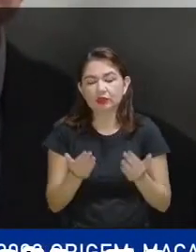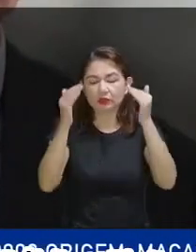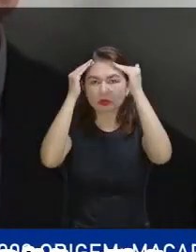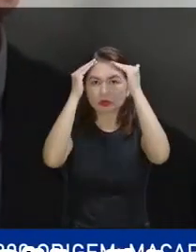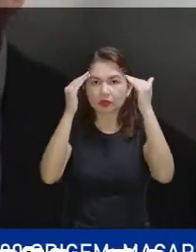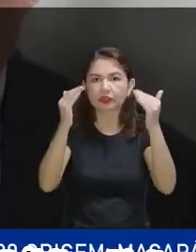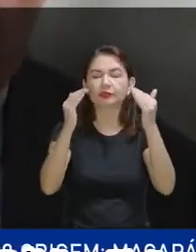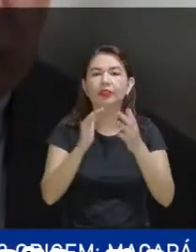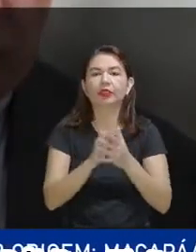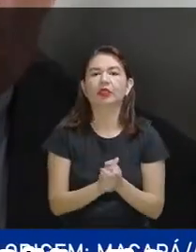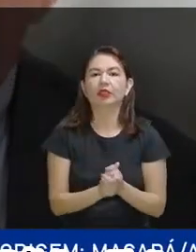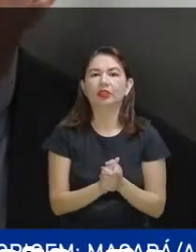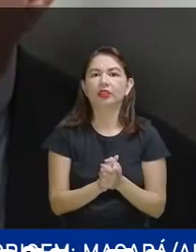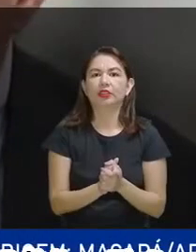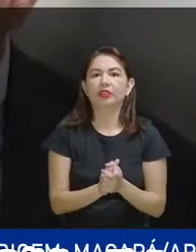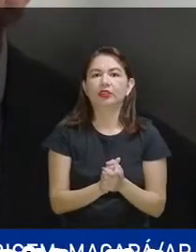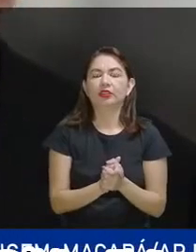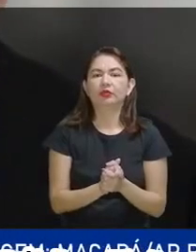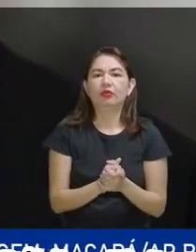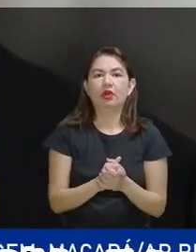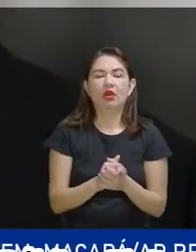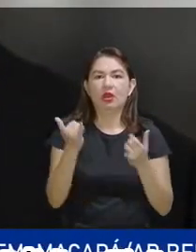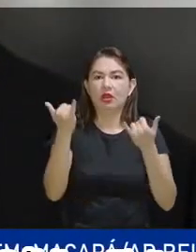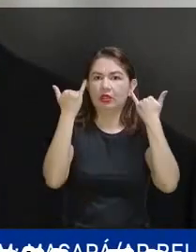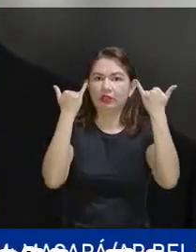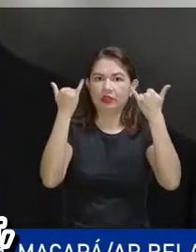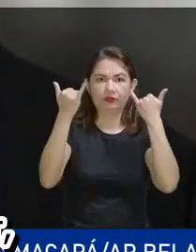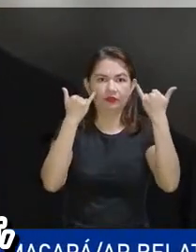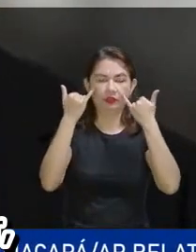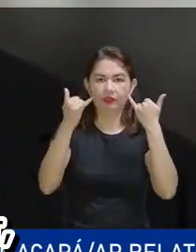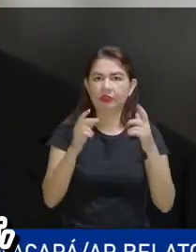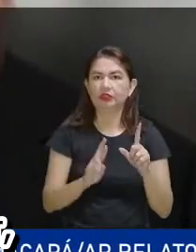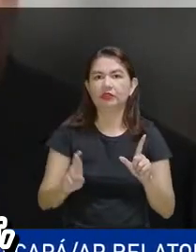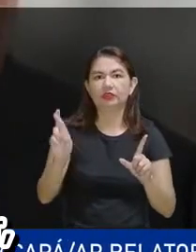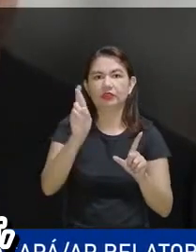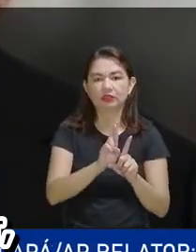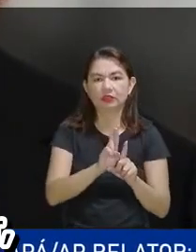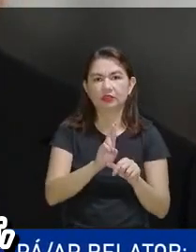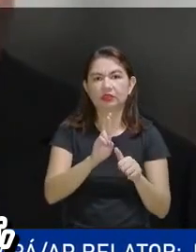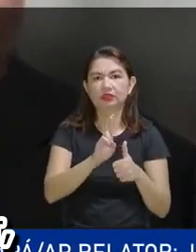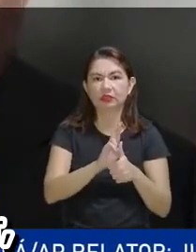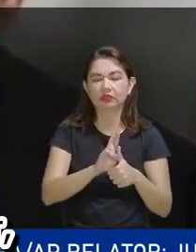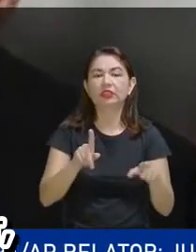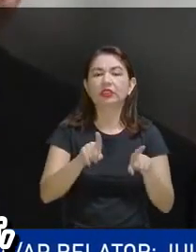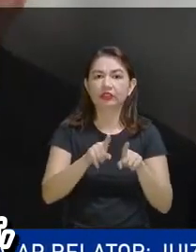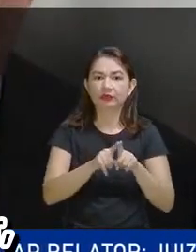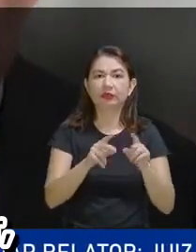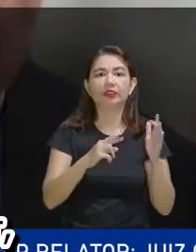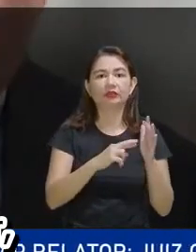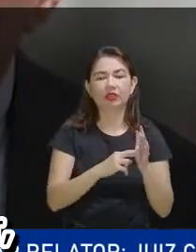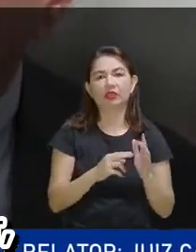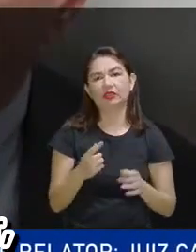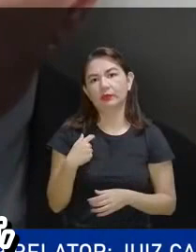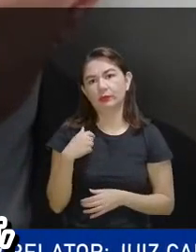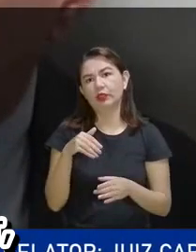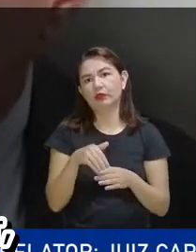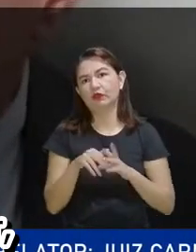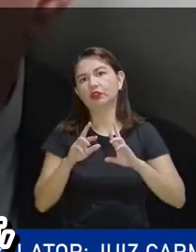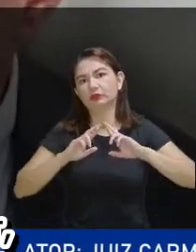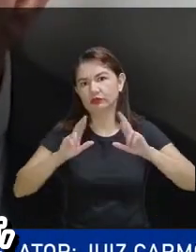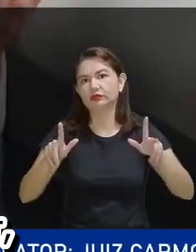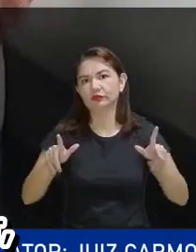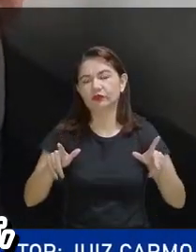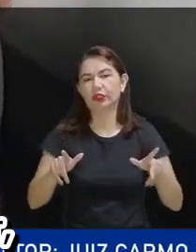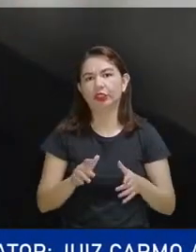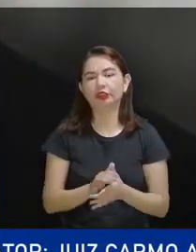respeito aos argumentos do Ministério Público Eleitoral e também do eminente relator, eu vou divergir para votar contra,